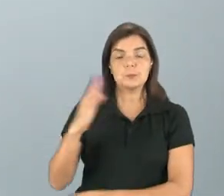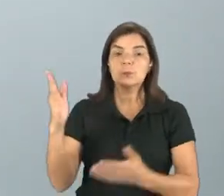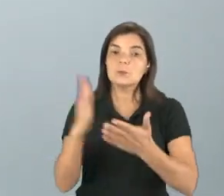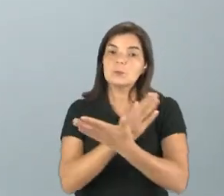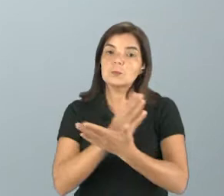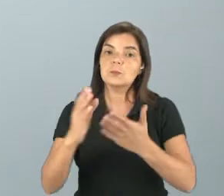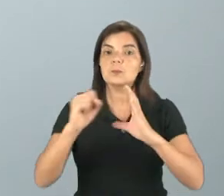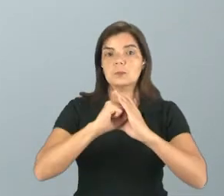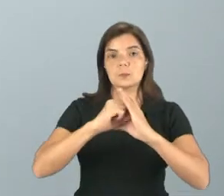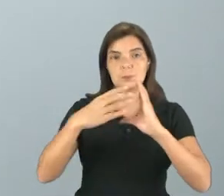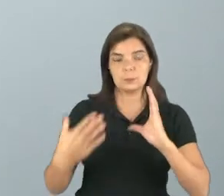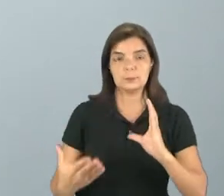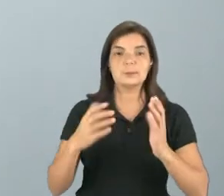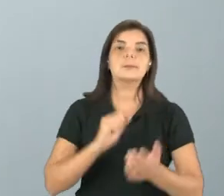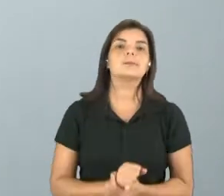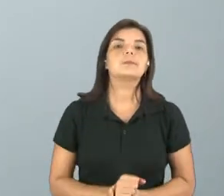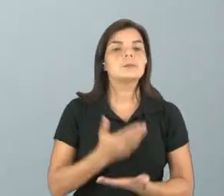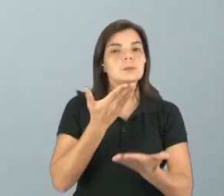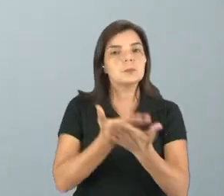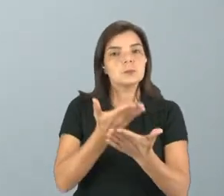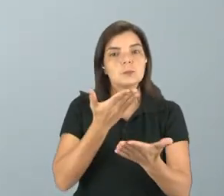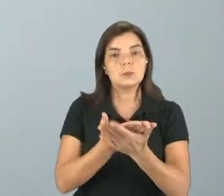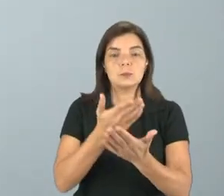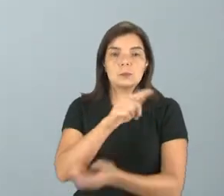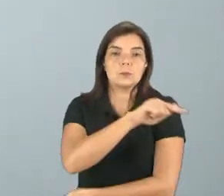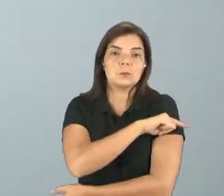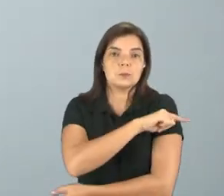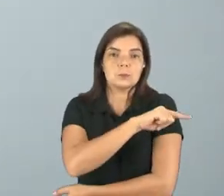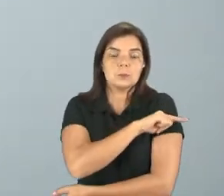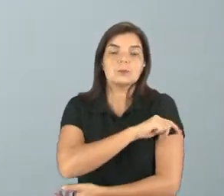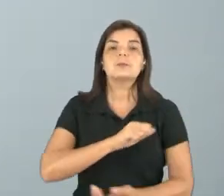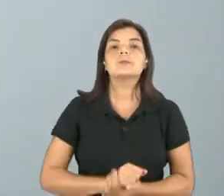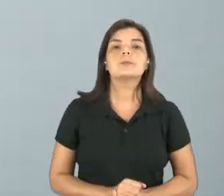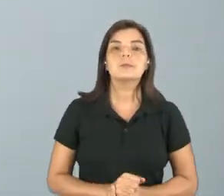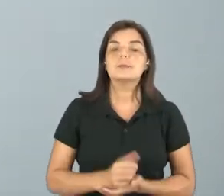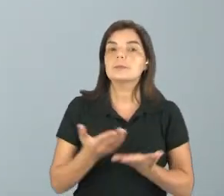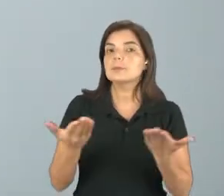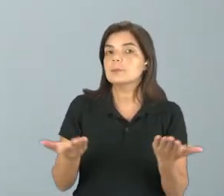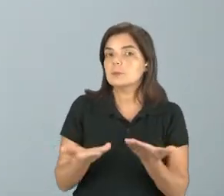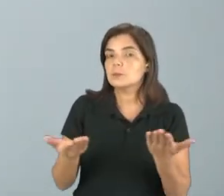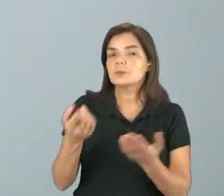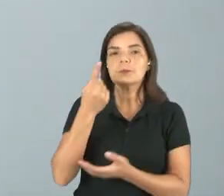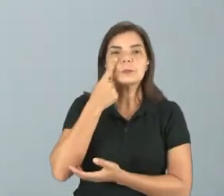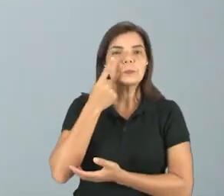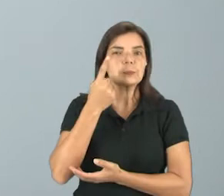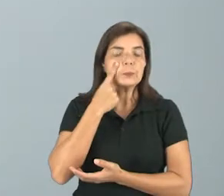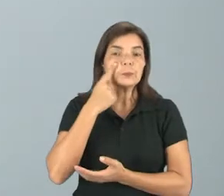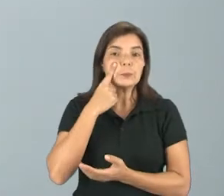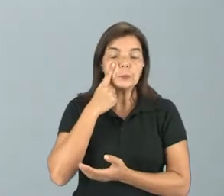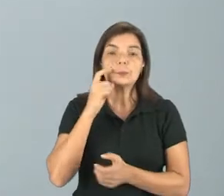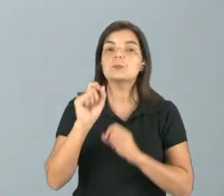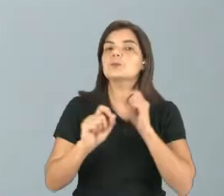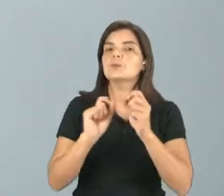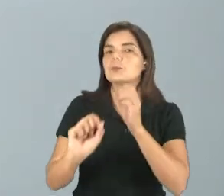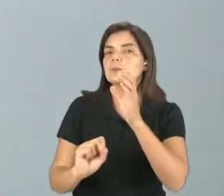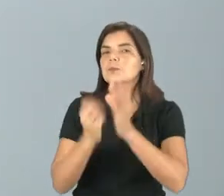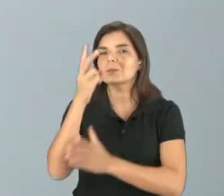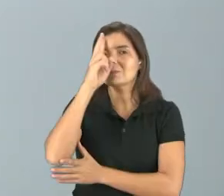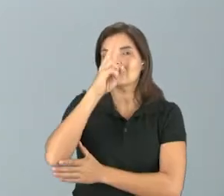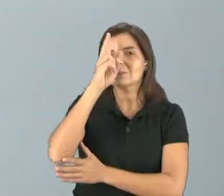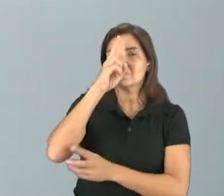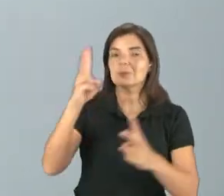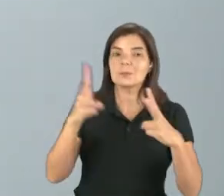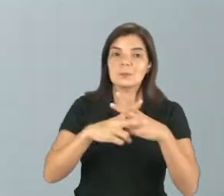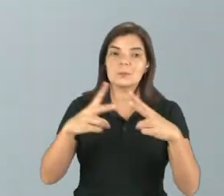algumas características, né? A nossa aula hoje é para o 7º ano e vamos agora ver um pouquinho sobre o aspecto histórico das